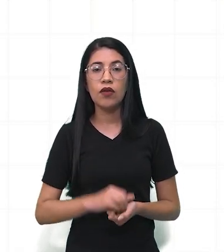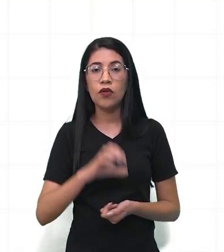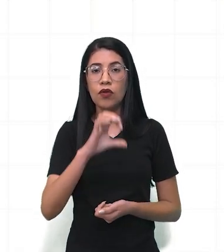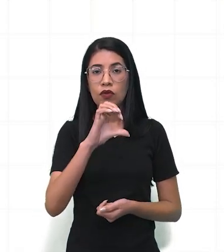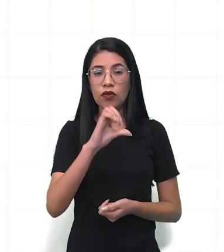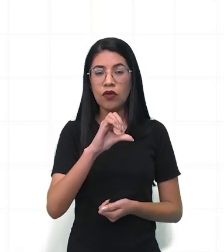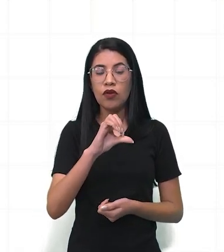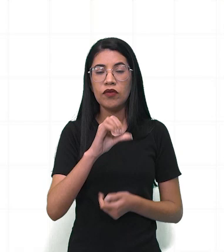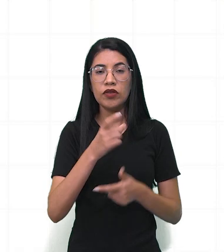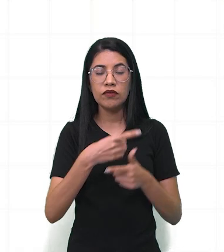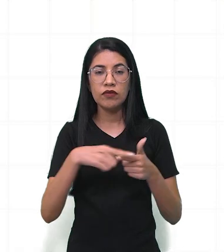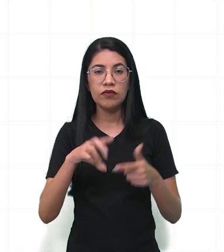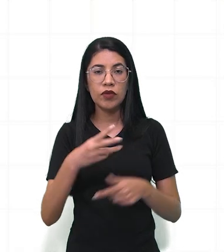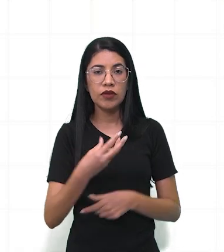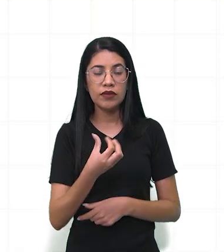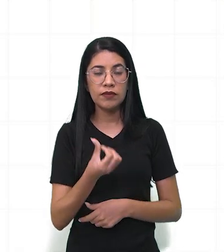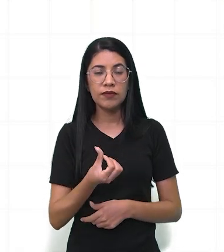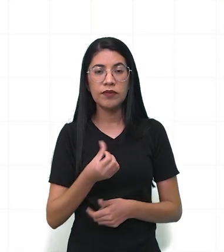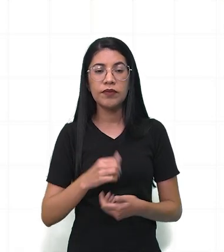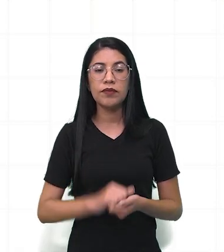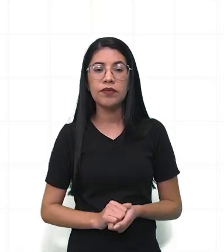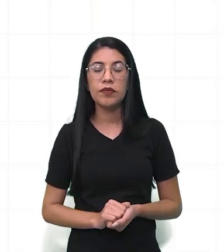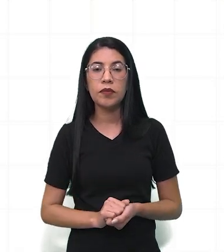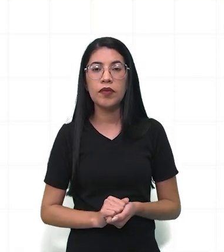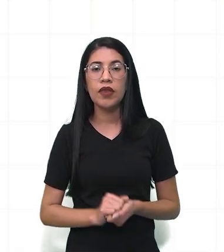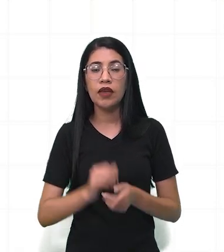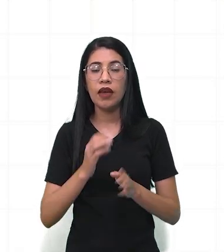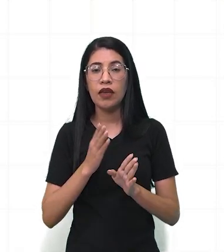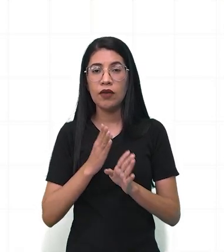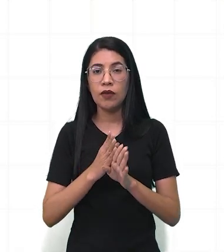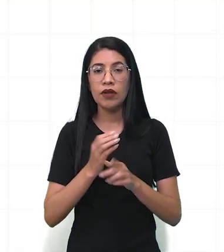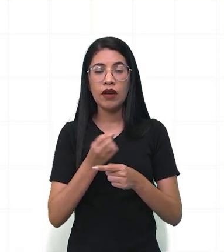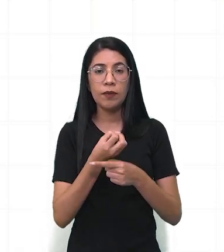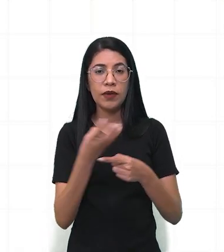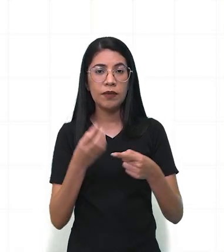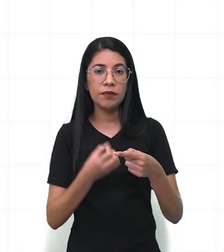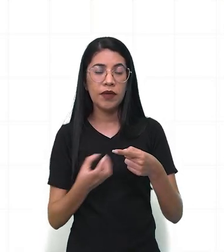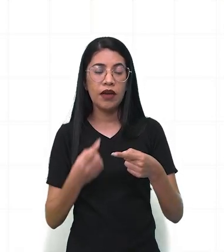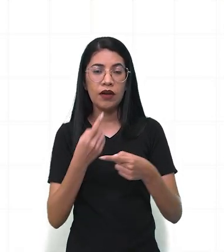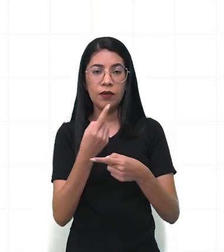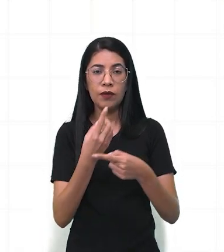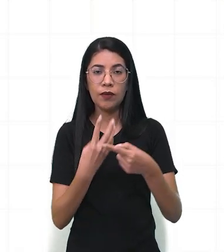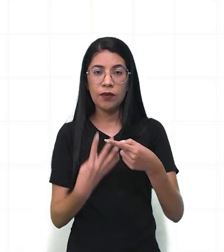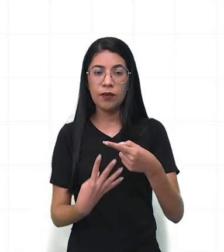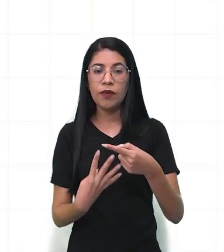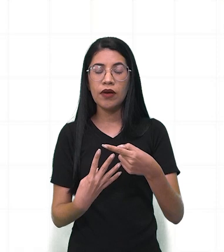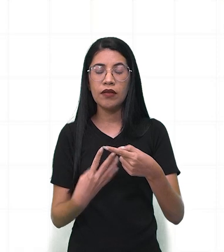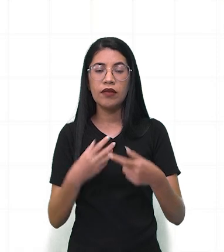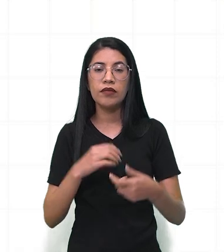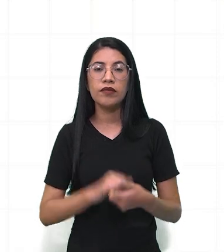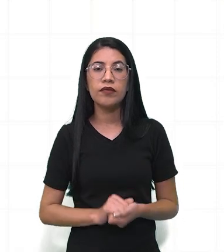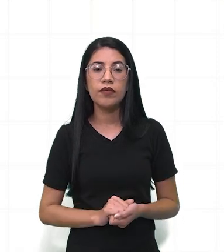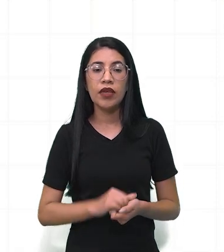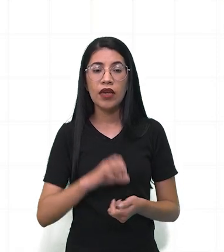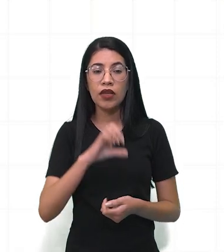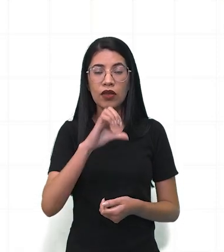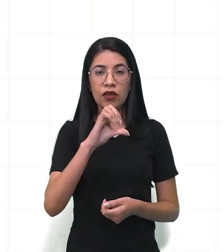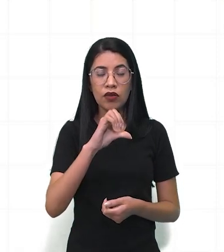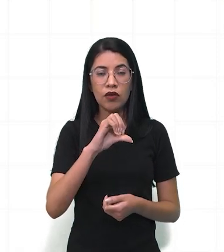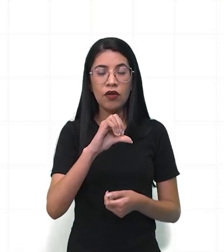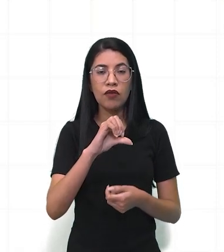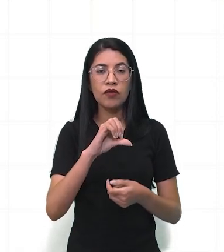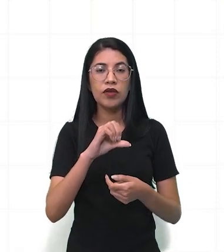certo? E nós vamos chegar a essa fração. Porque simplificando 9 por 9 dá 1